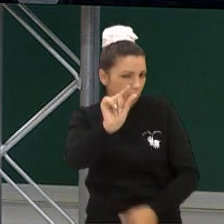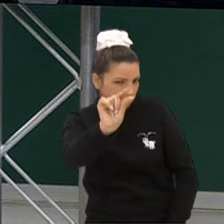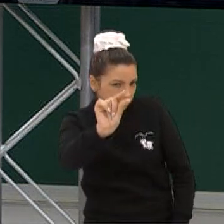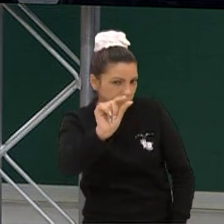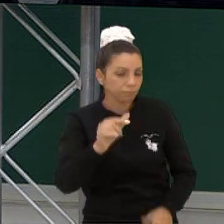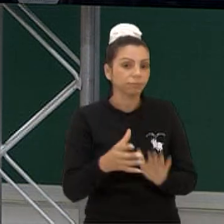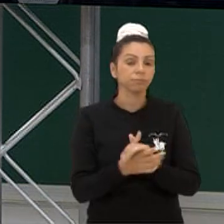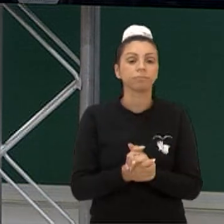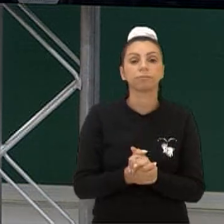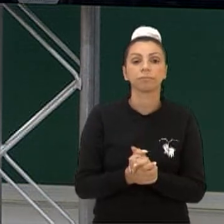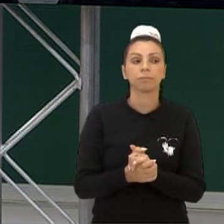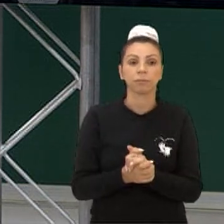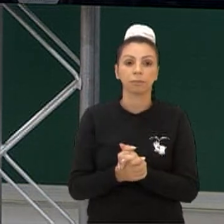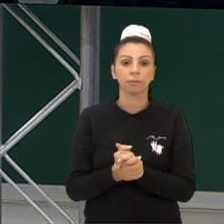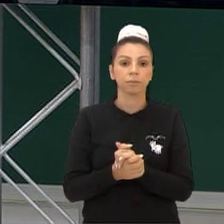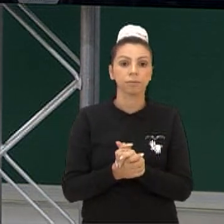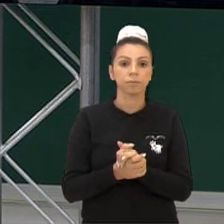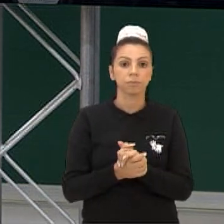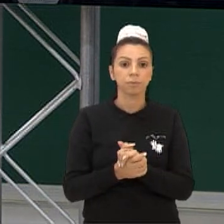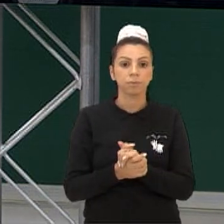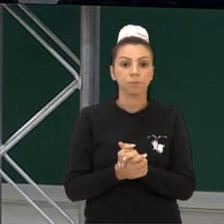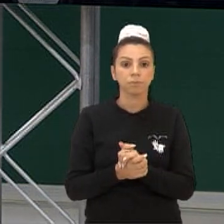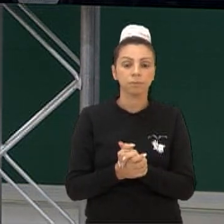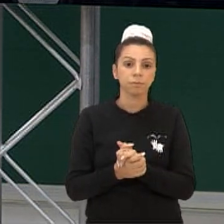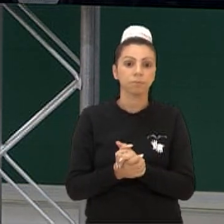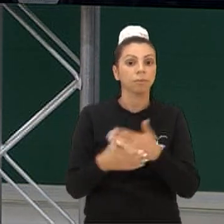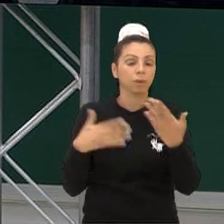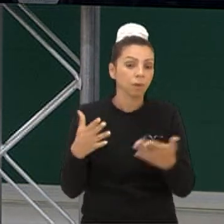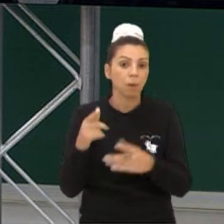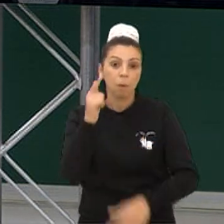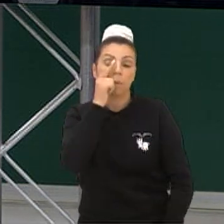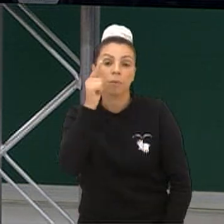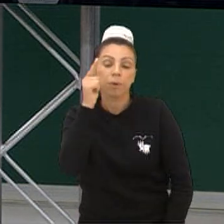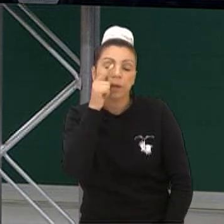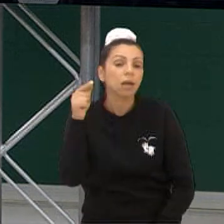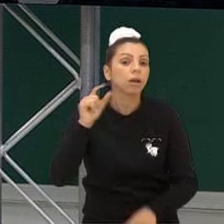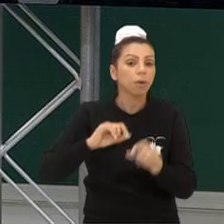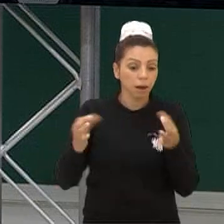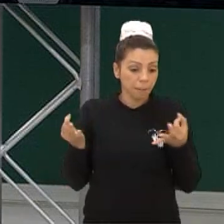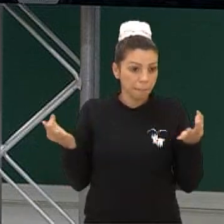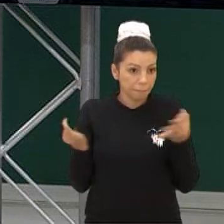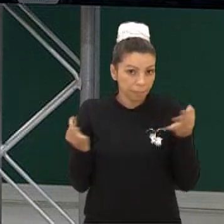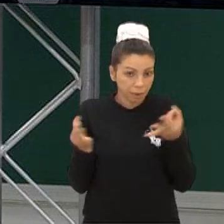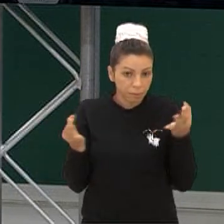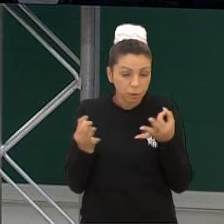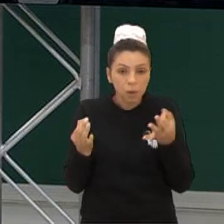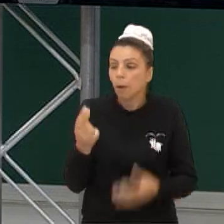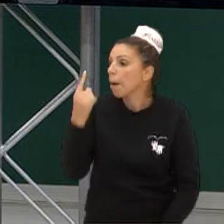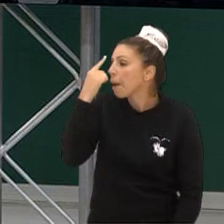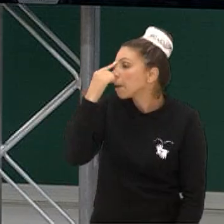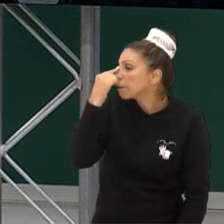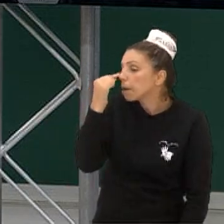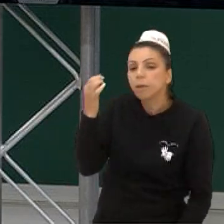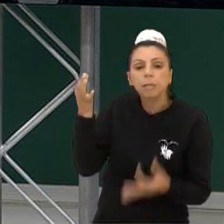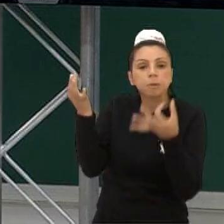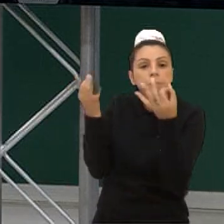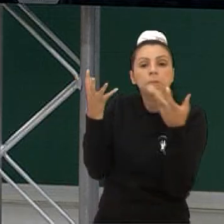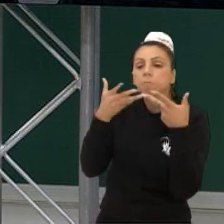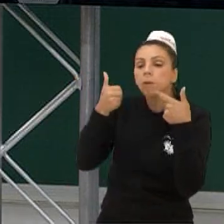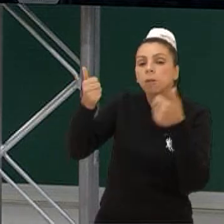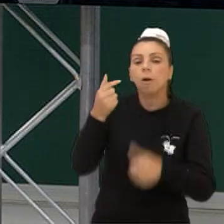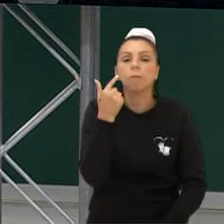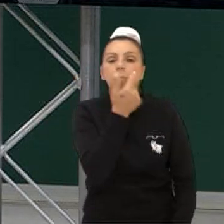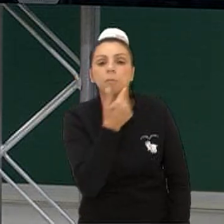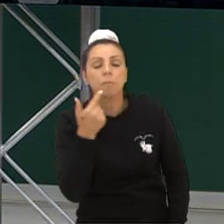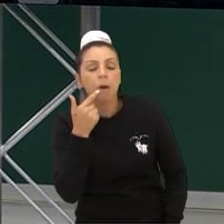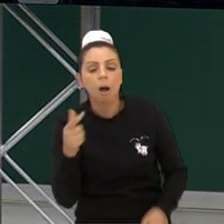Só um minutinho. Nós, como concepção grega, o grego fazia a perfeição. Então pegava o melhor nariz, melhor olho, melhor boca, fazia uma